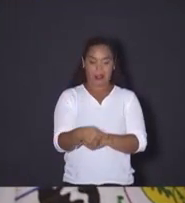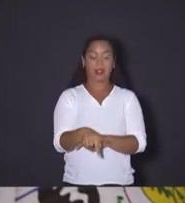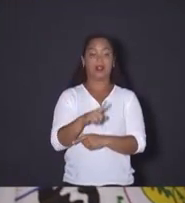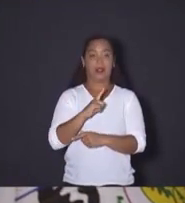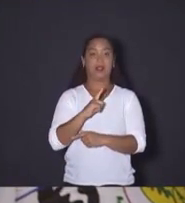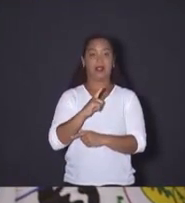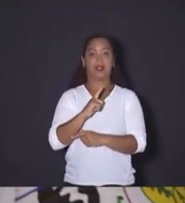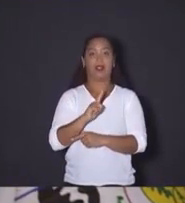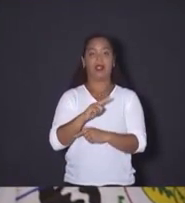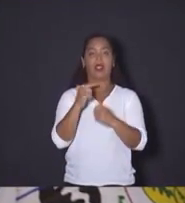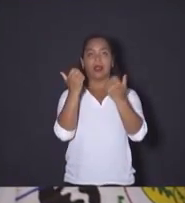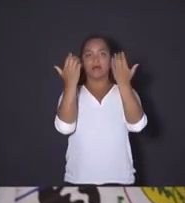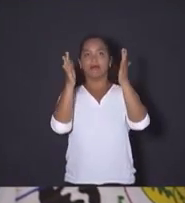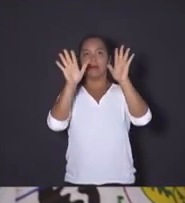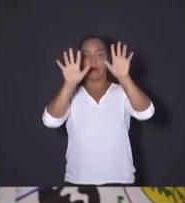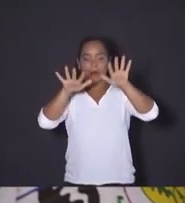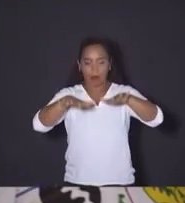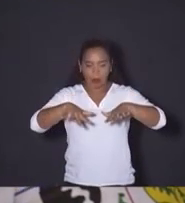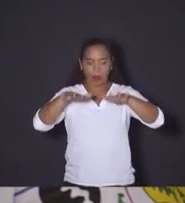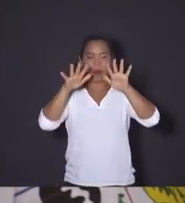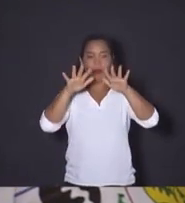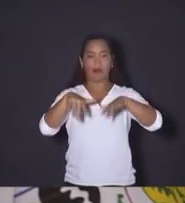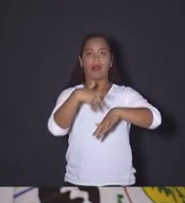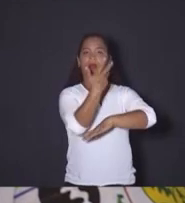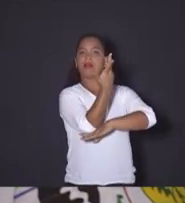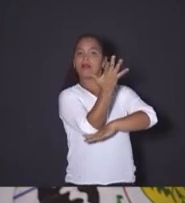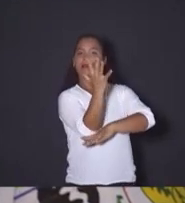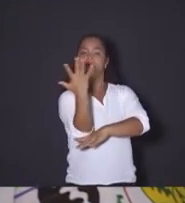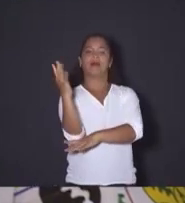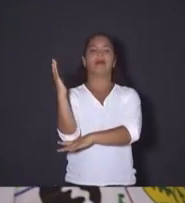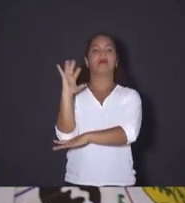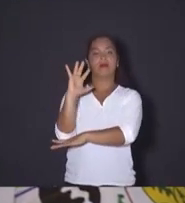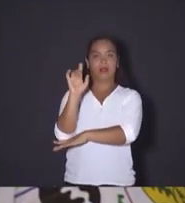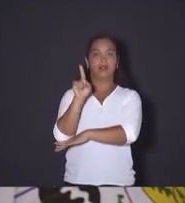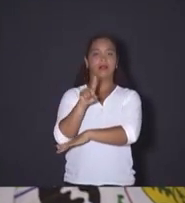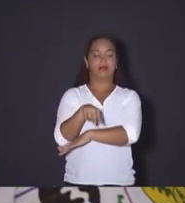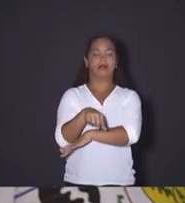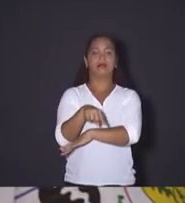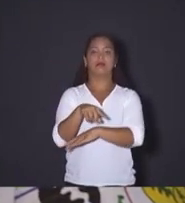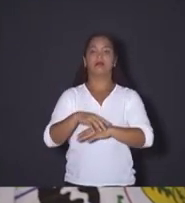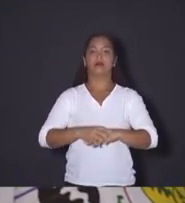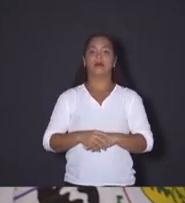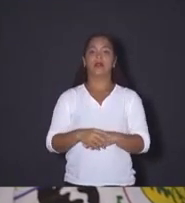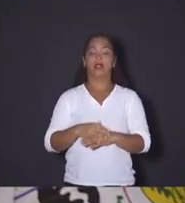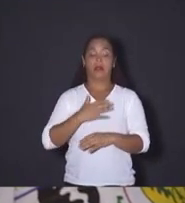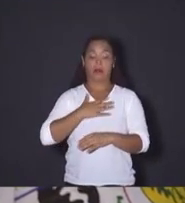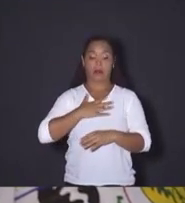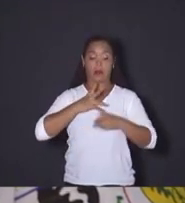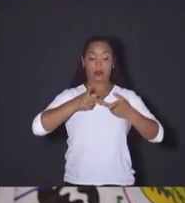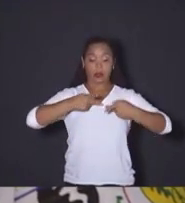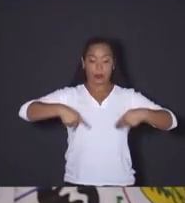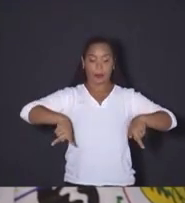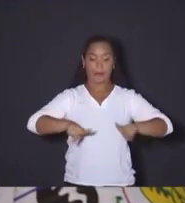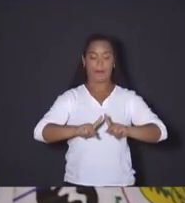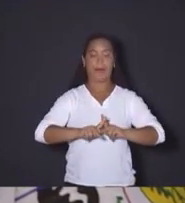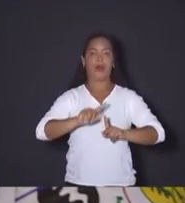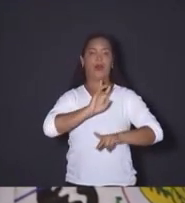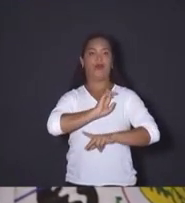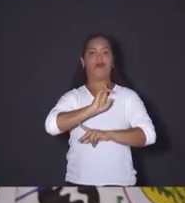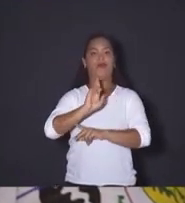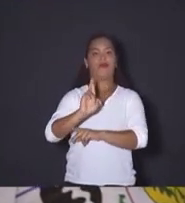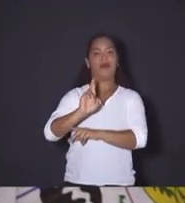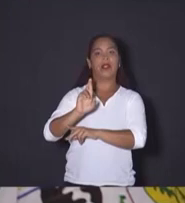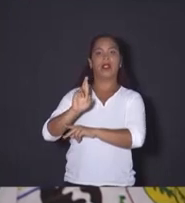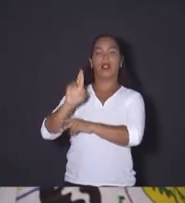que consegue fazer isso é a natureza viva e uma da natureza que nós o povo de religião de matriz clicando do